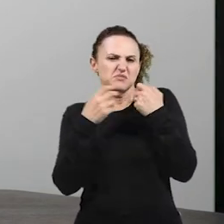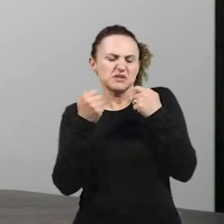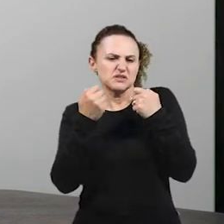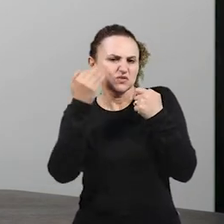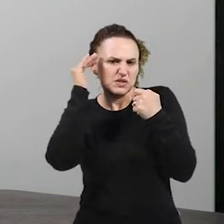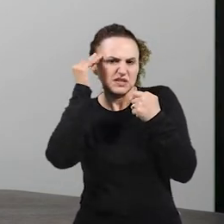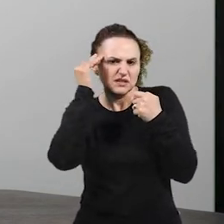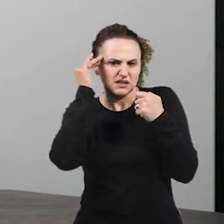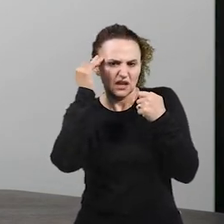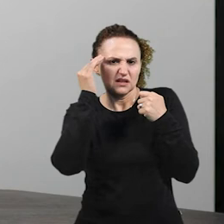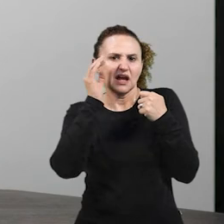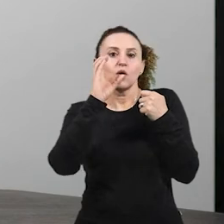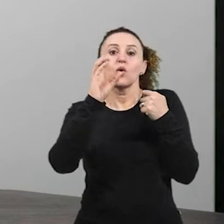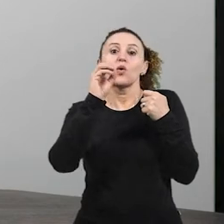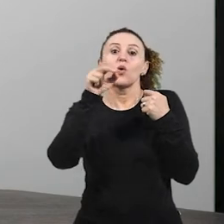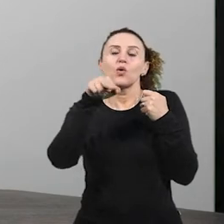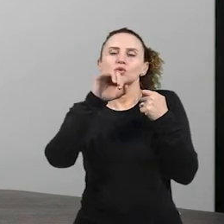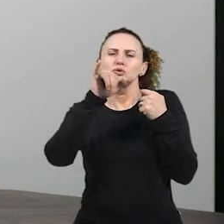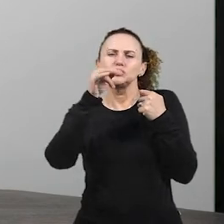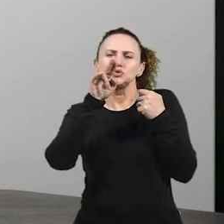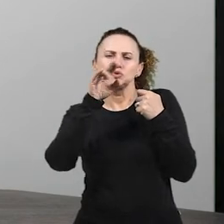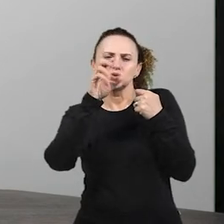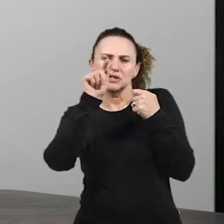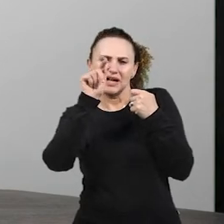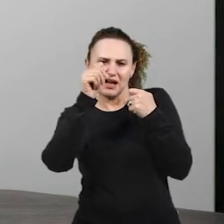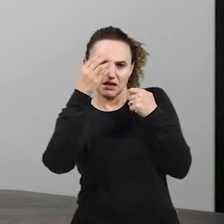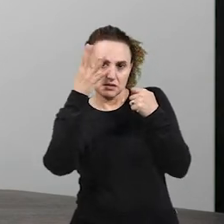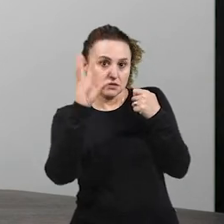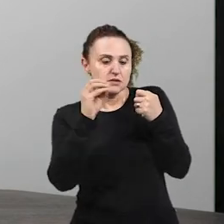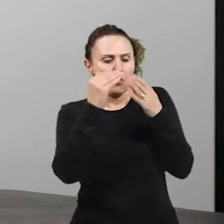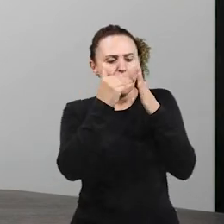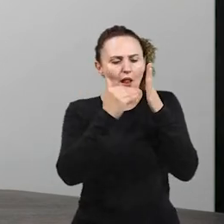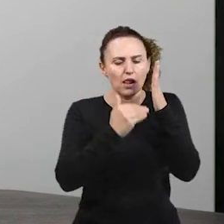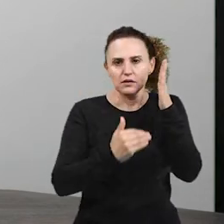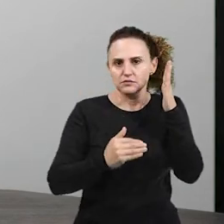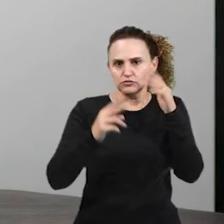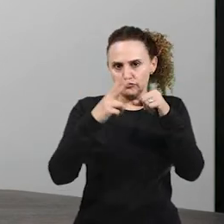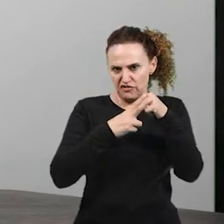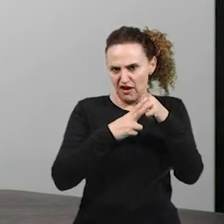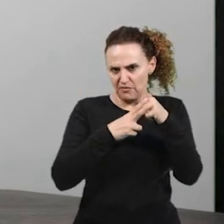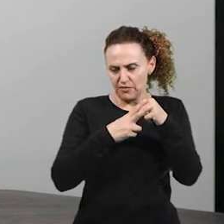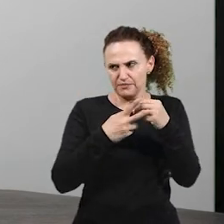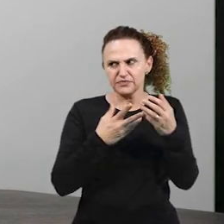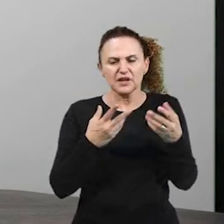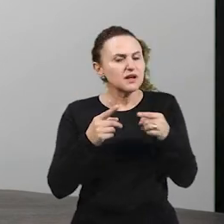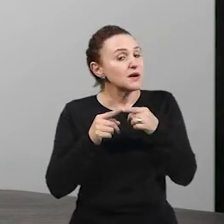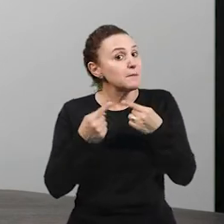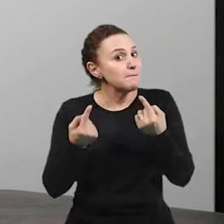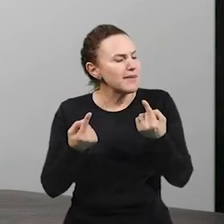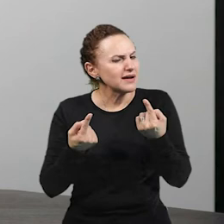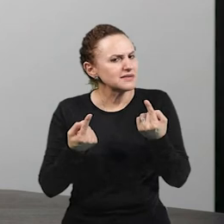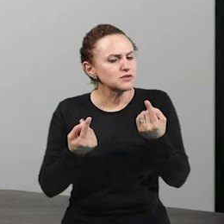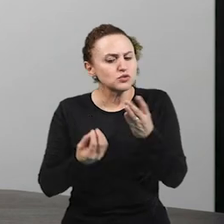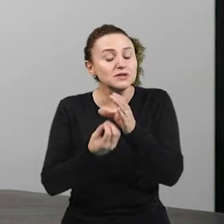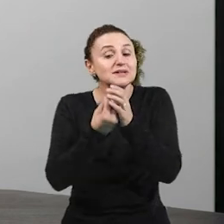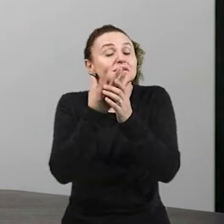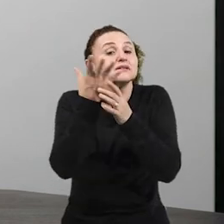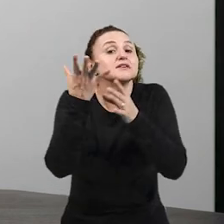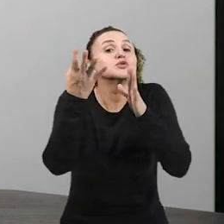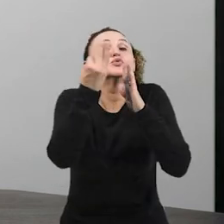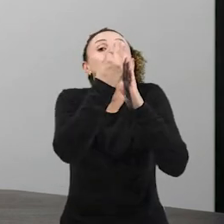conjugações não eu preciso saber que em uma uma produção de um texto narrativo